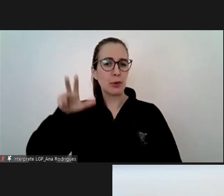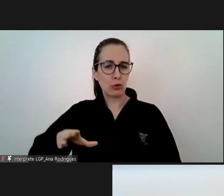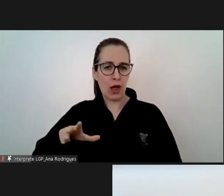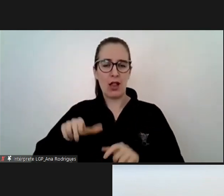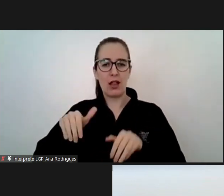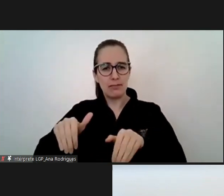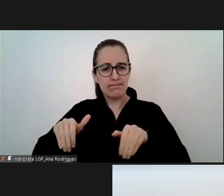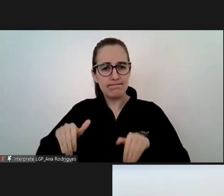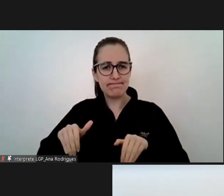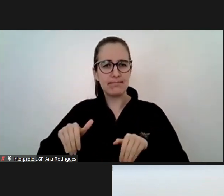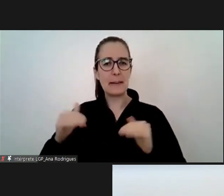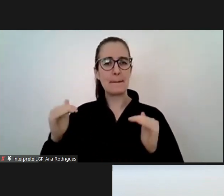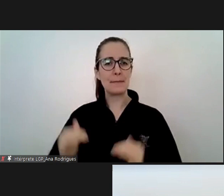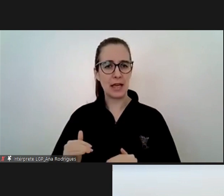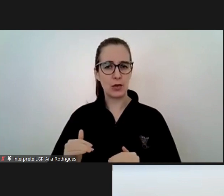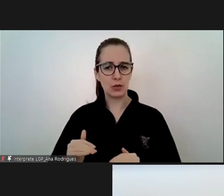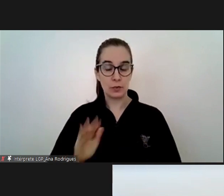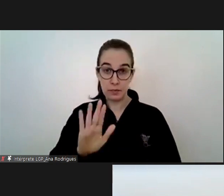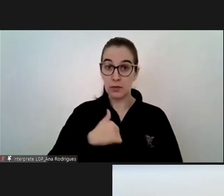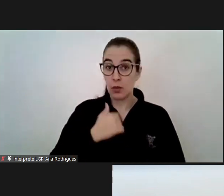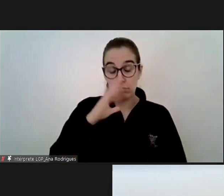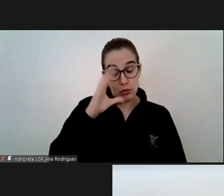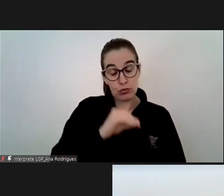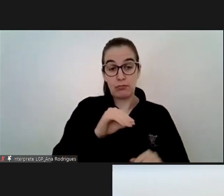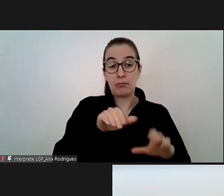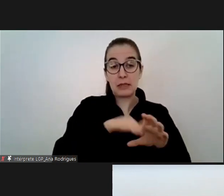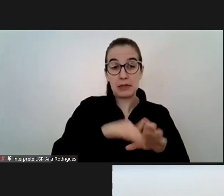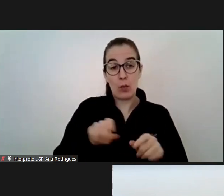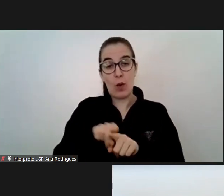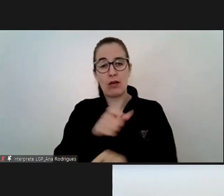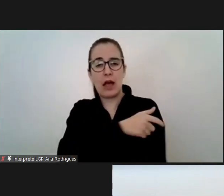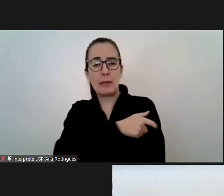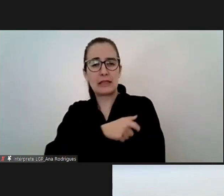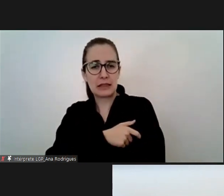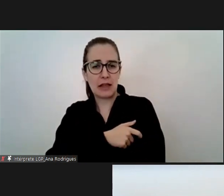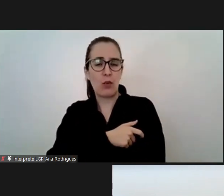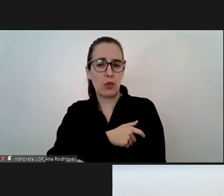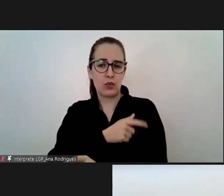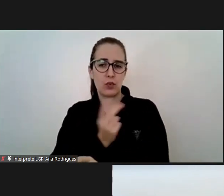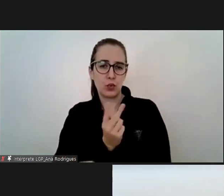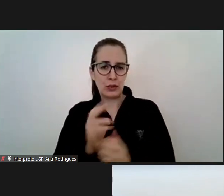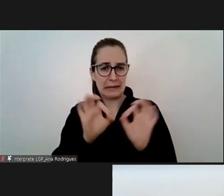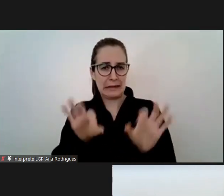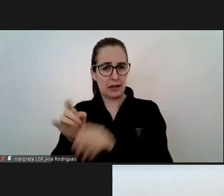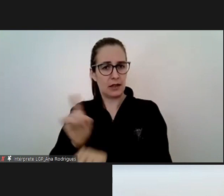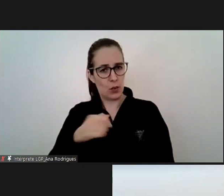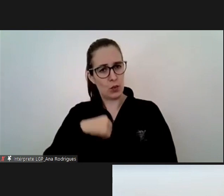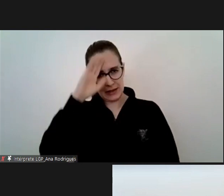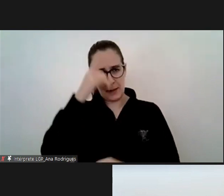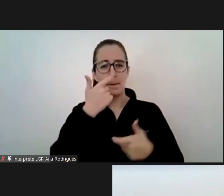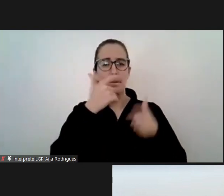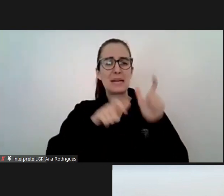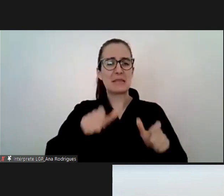exatamente participação, representação ou participação cívica e participação eleitoral, mas